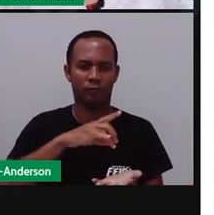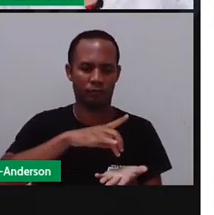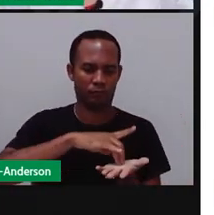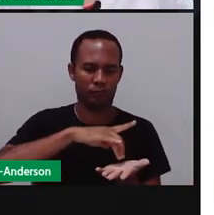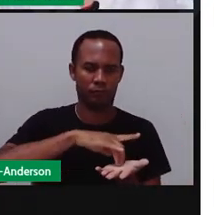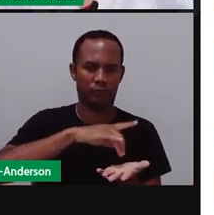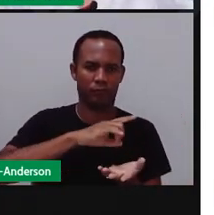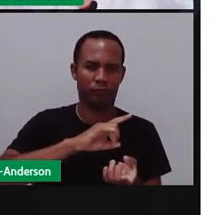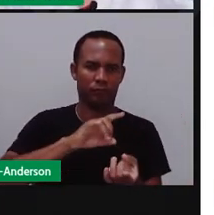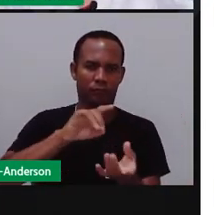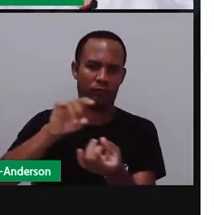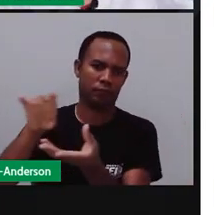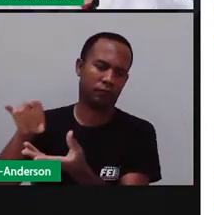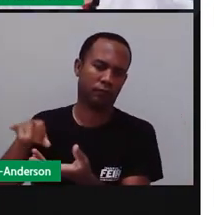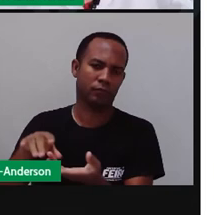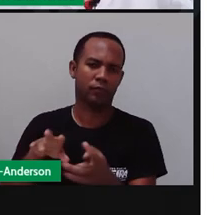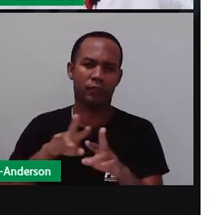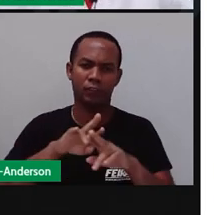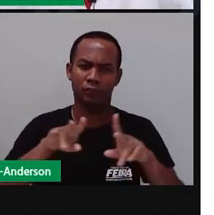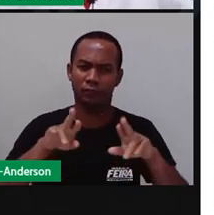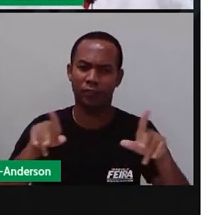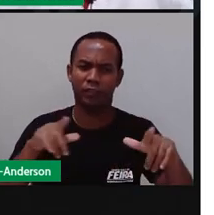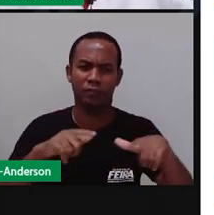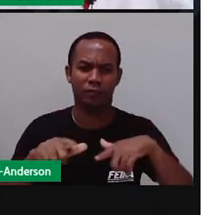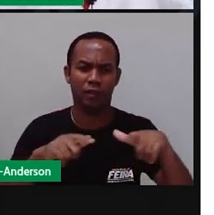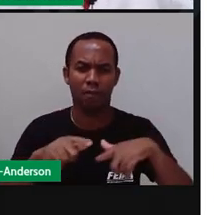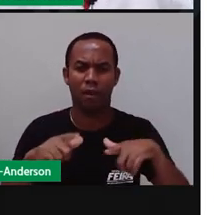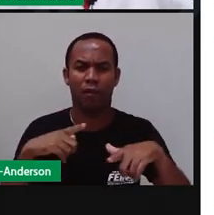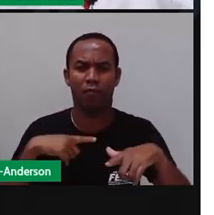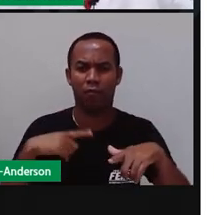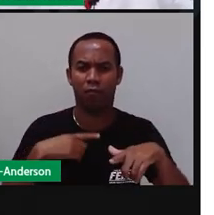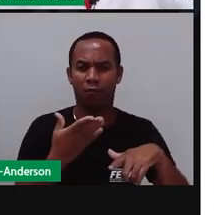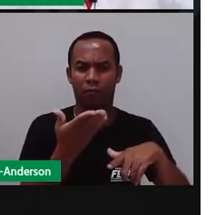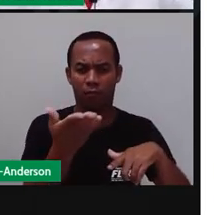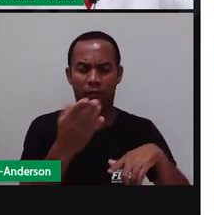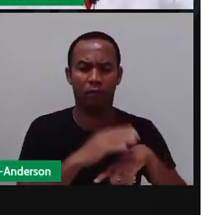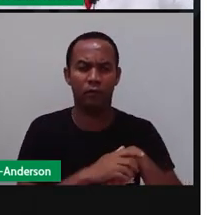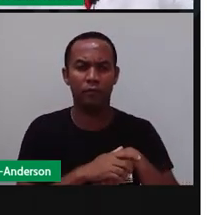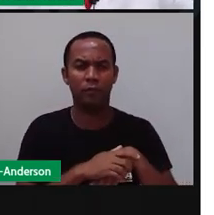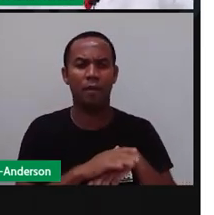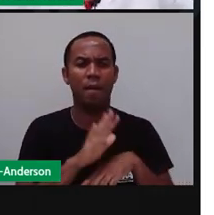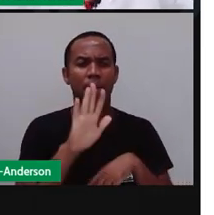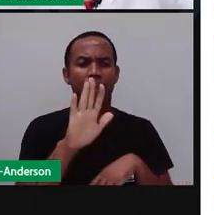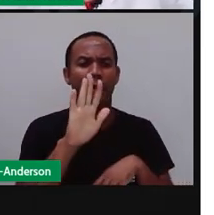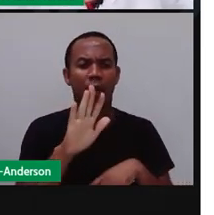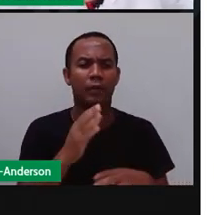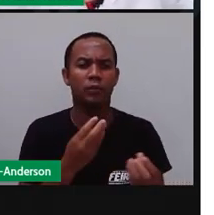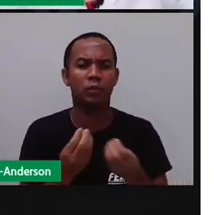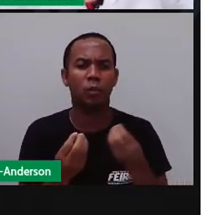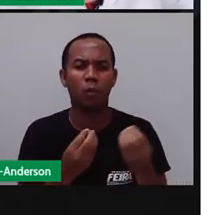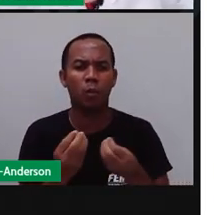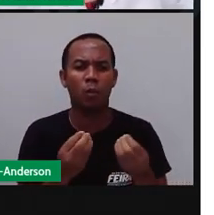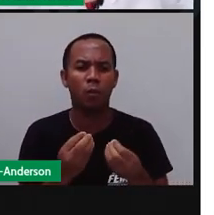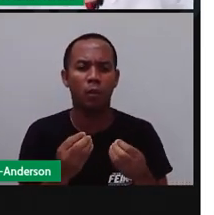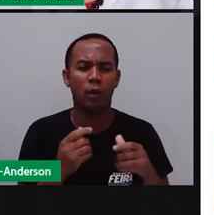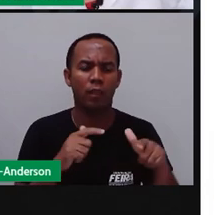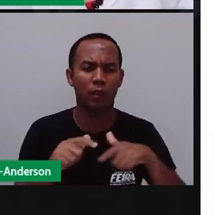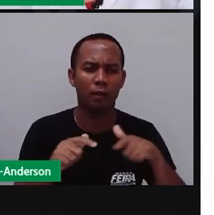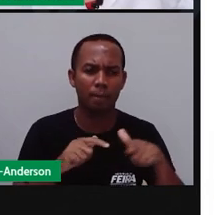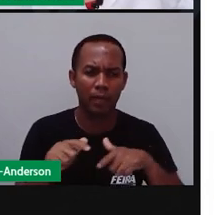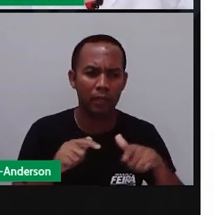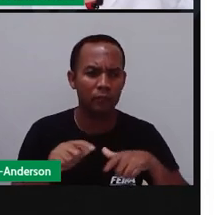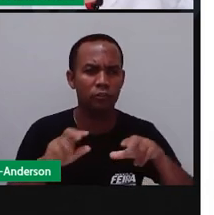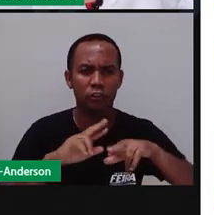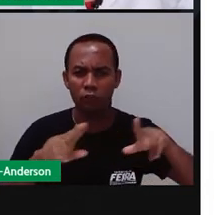feirante. Olha quantas profissões, né, que a Pro trouxe aqui para vocês. Mas será que só existem essas profissões e que